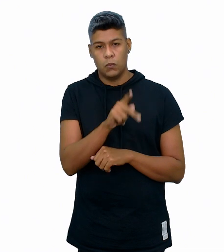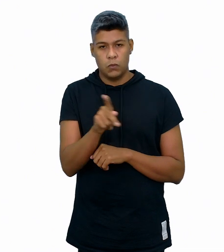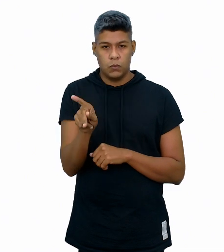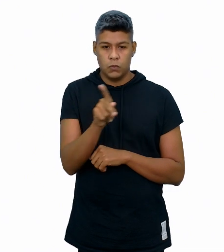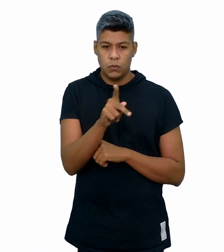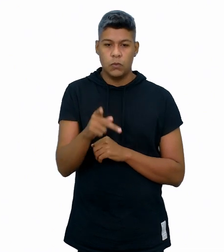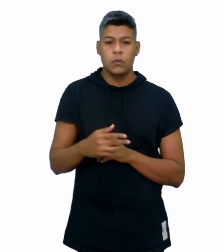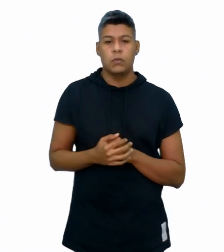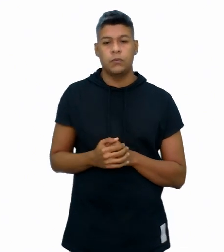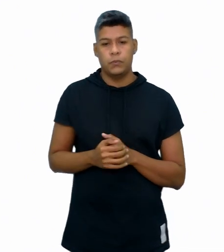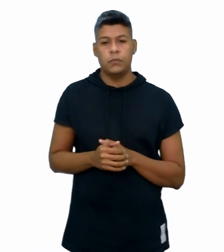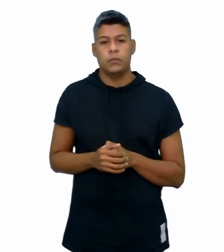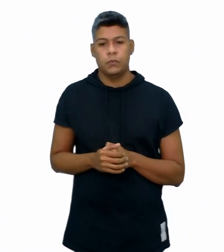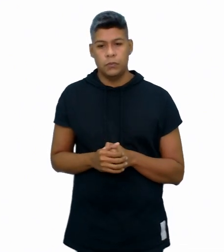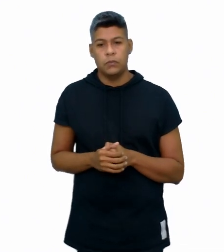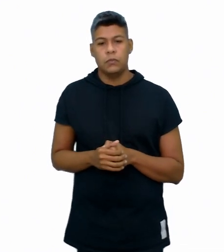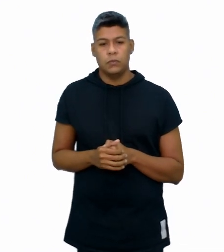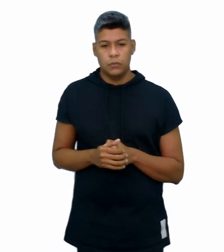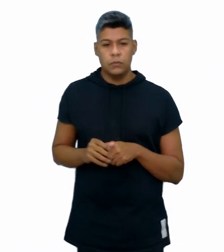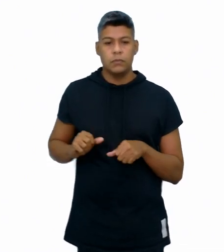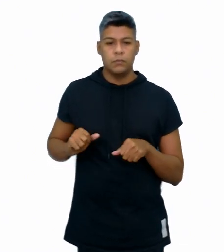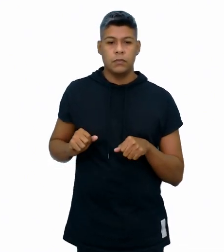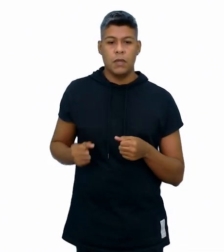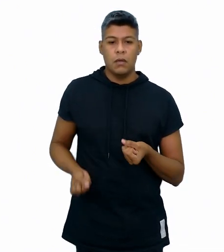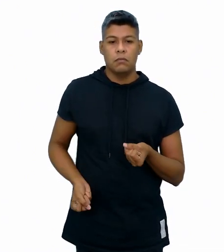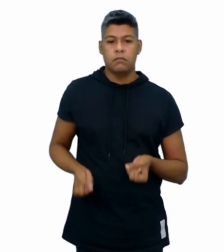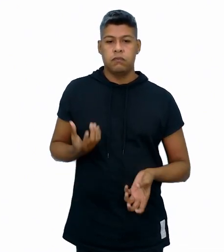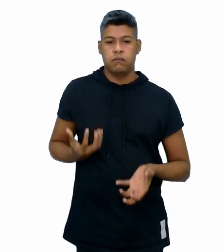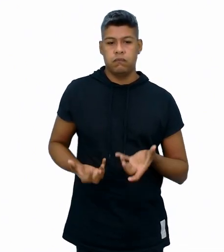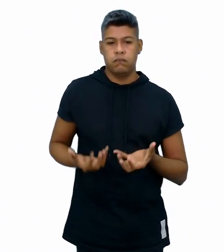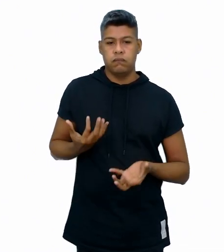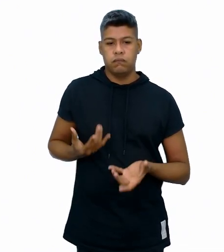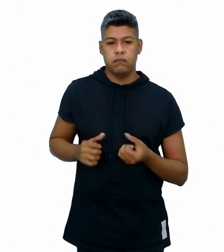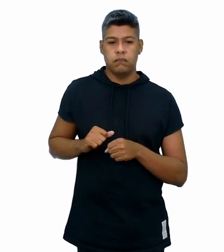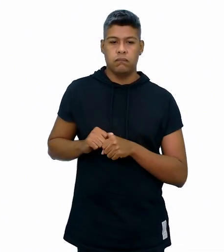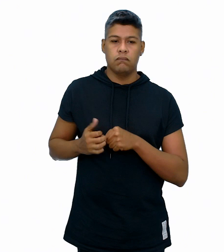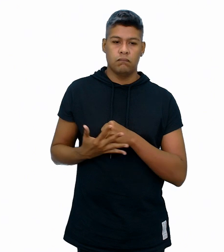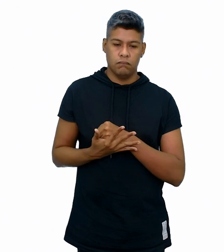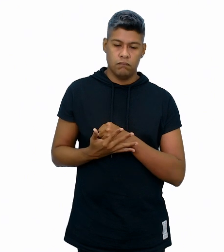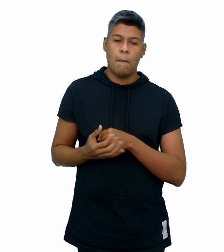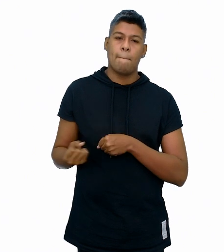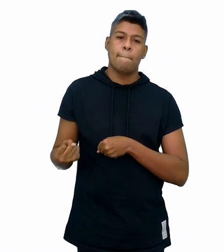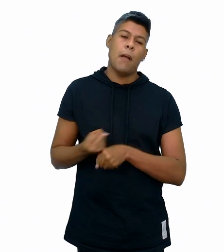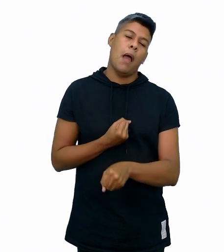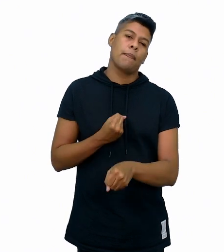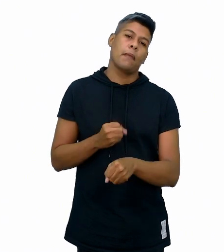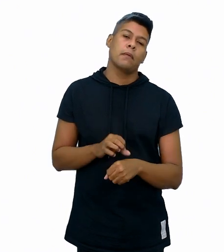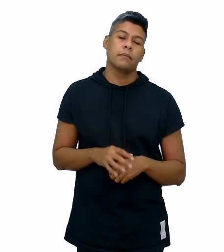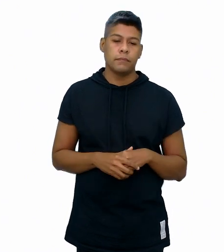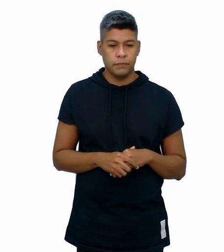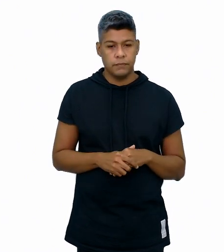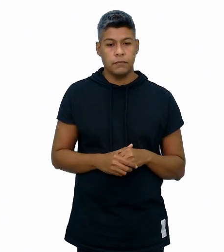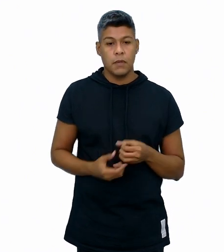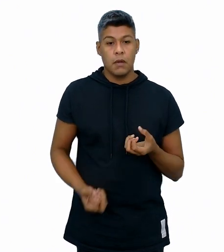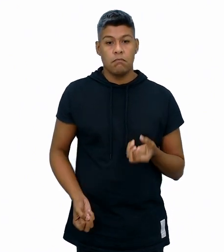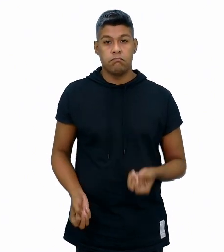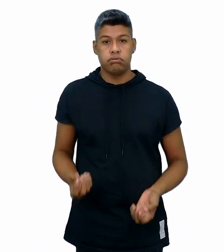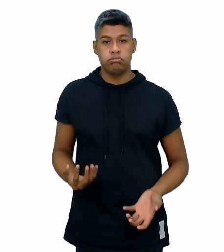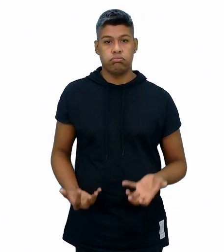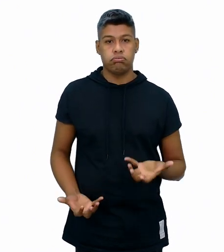vejam, queimadas e coronavírus, uma combinação que pode matar.